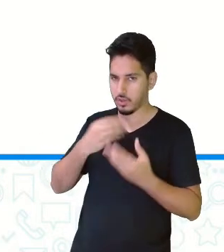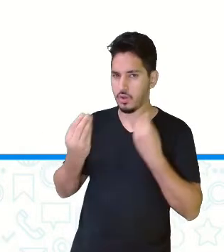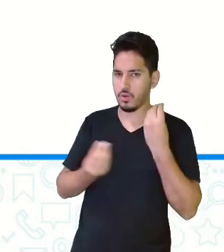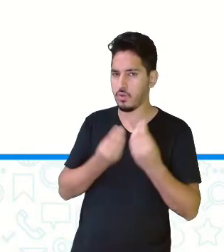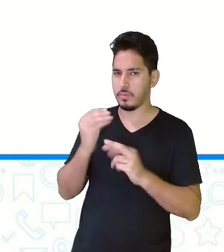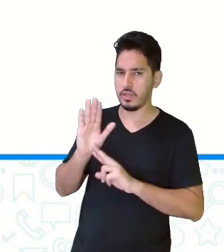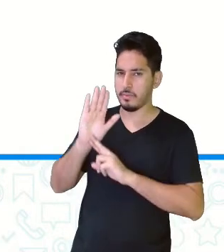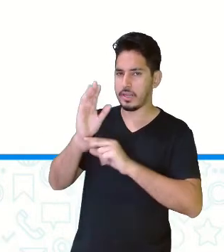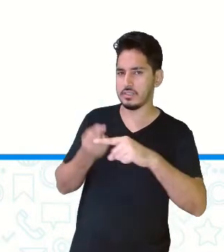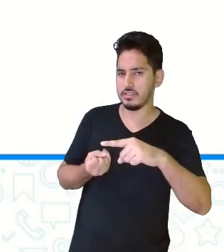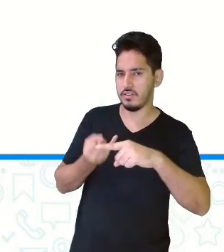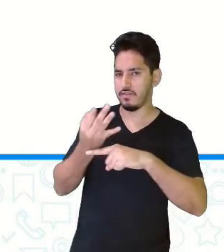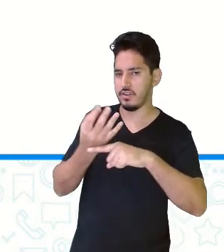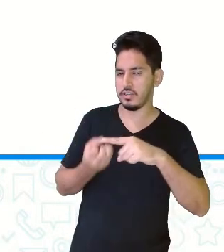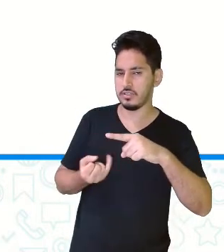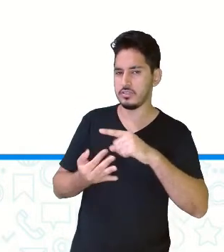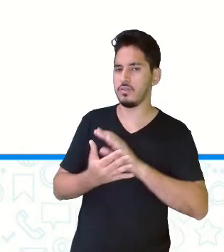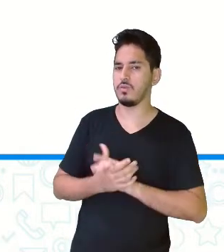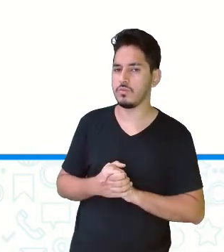uma ficou?